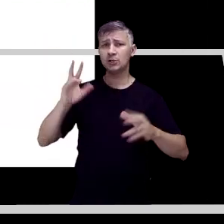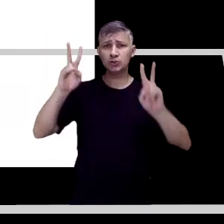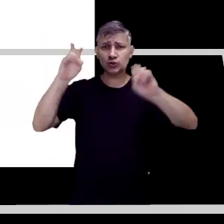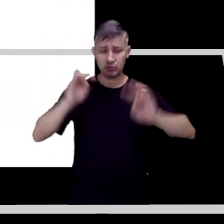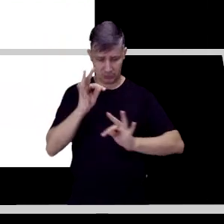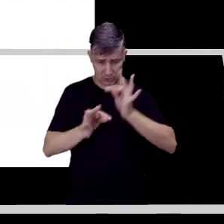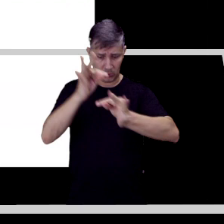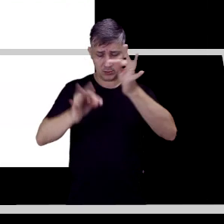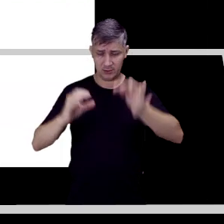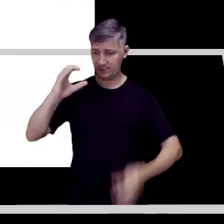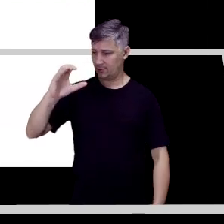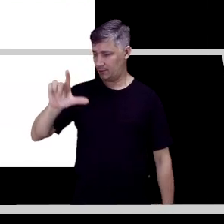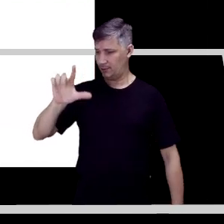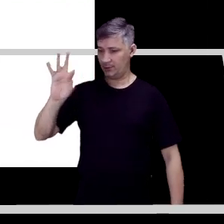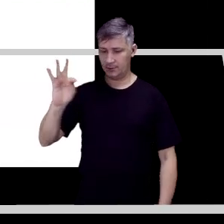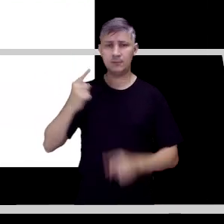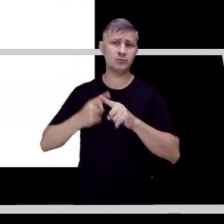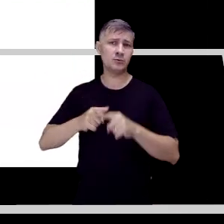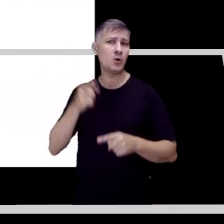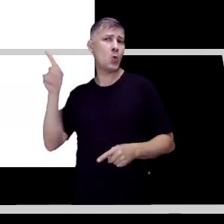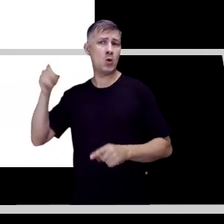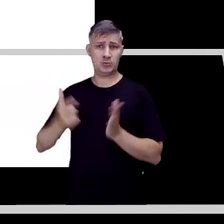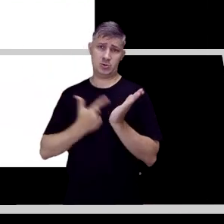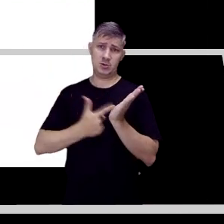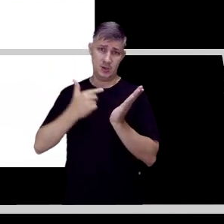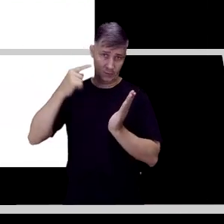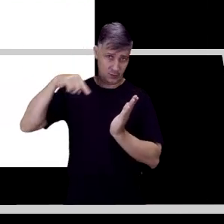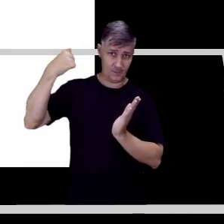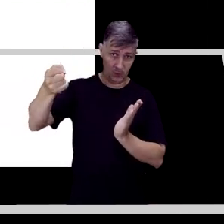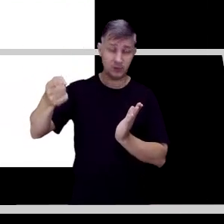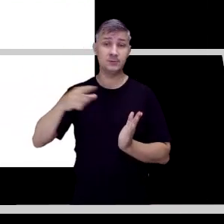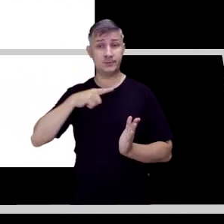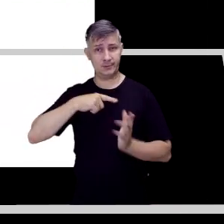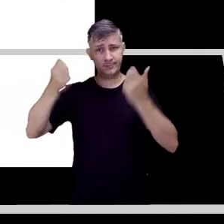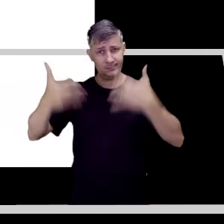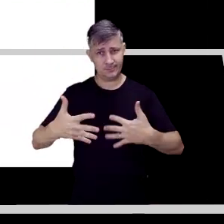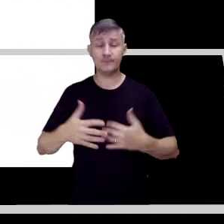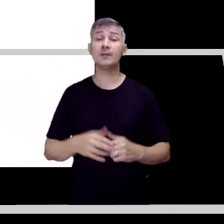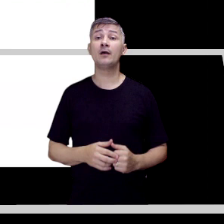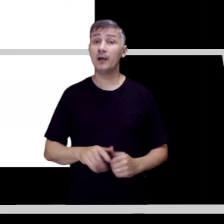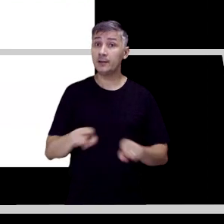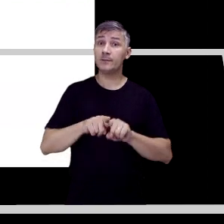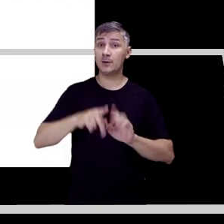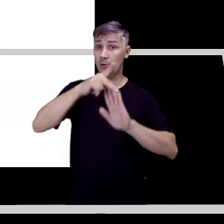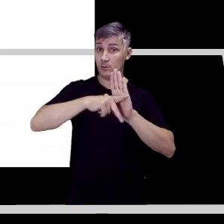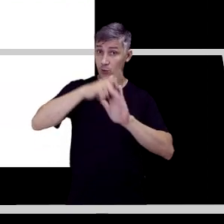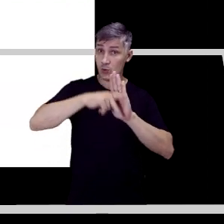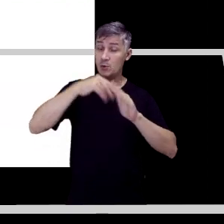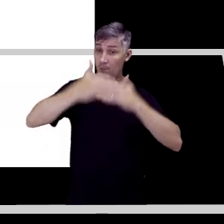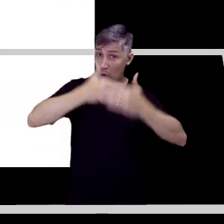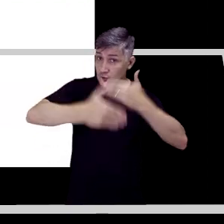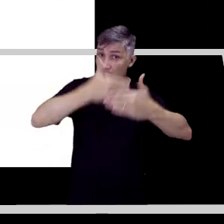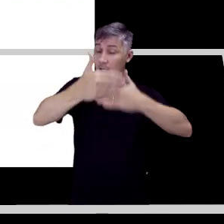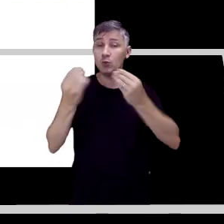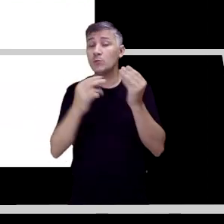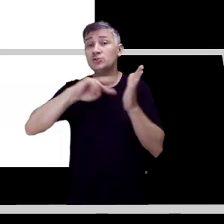falar da tecnologia do CLT, que a gente fala num outro livreto que vai vir na sequência agora, mas sim do processo de